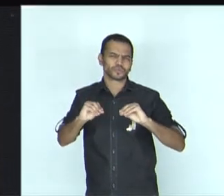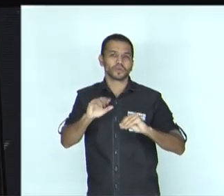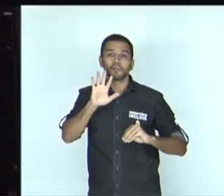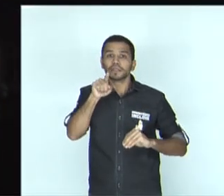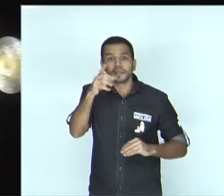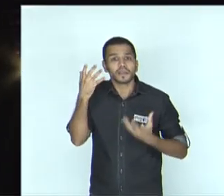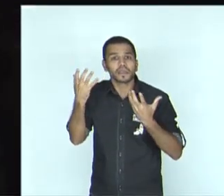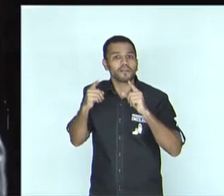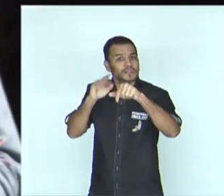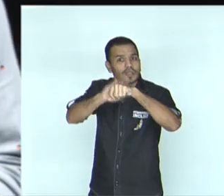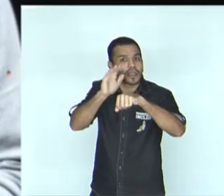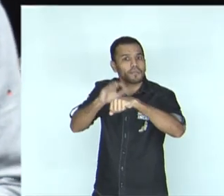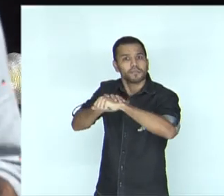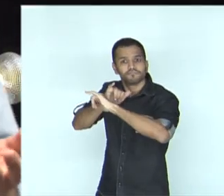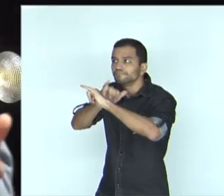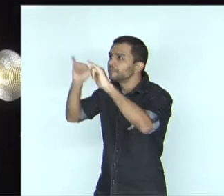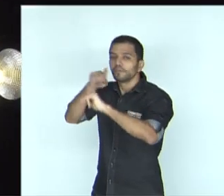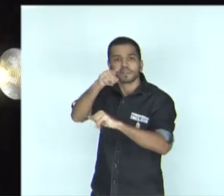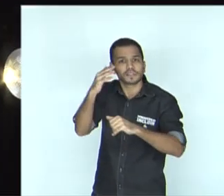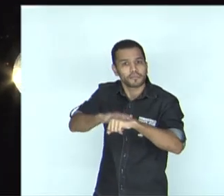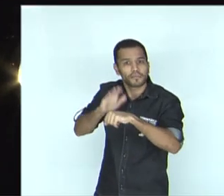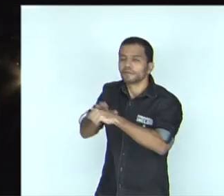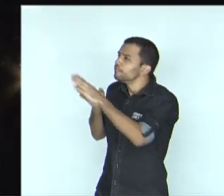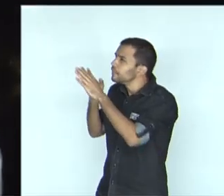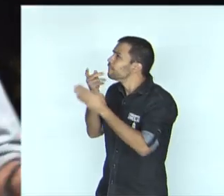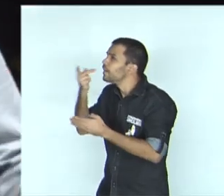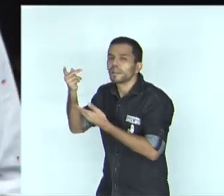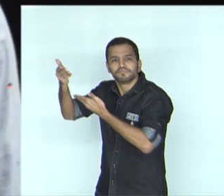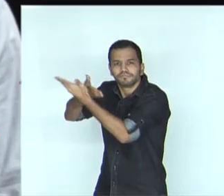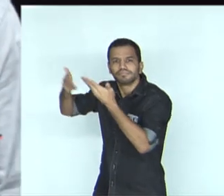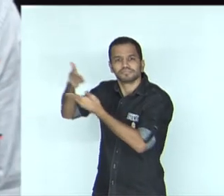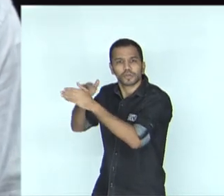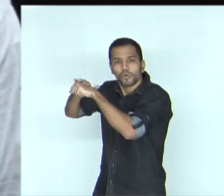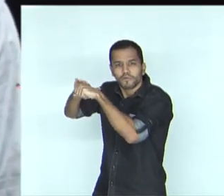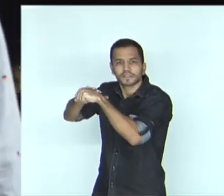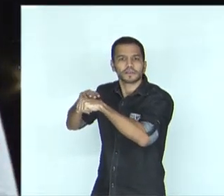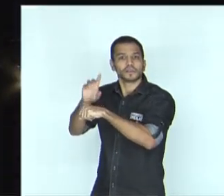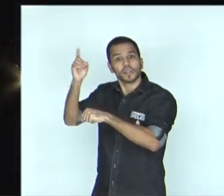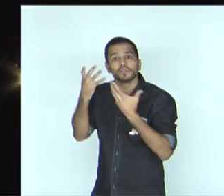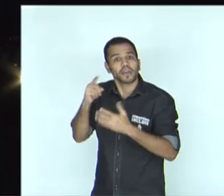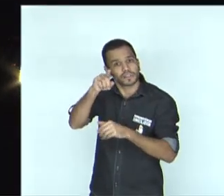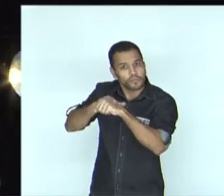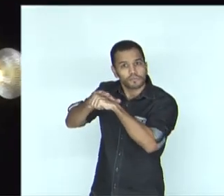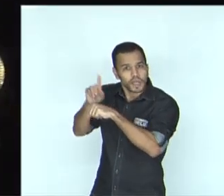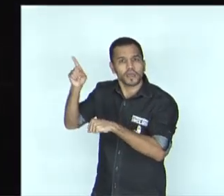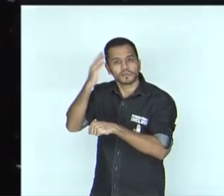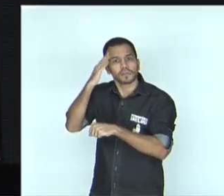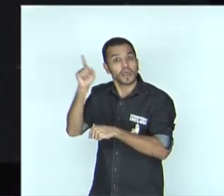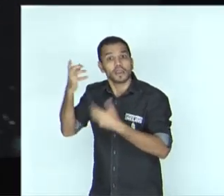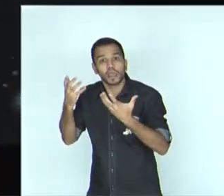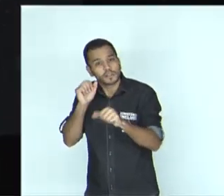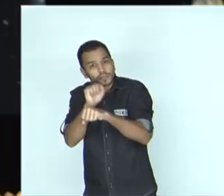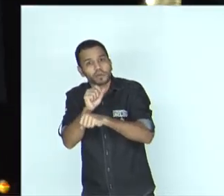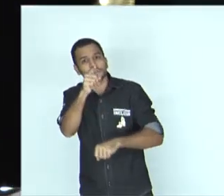Mas quer ouvir de um filho que acredita, não do filho ansioso e desesperado que está xingando o mundo. Deus quer ouvir da tua boca.